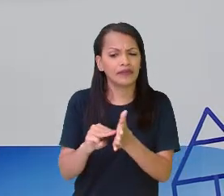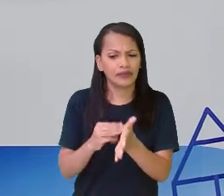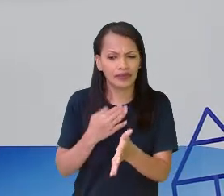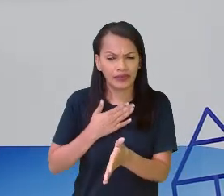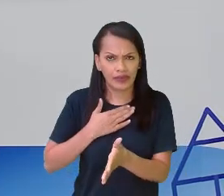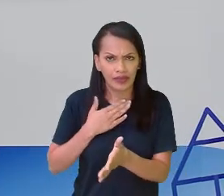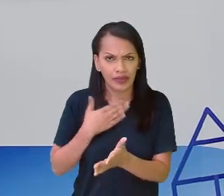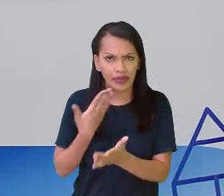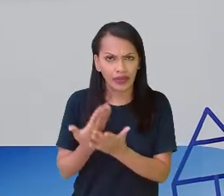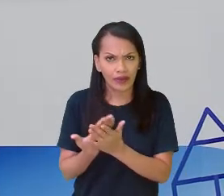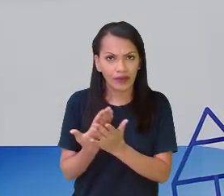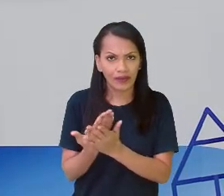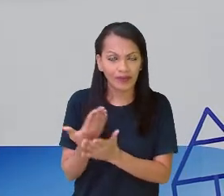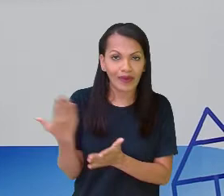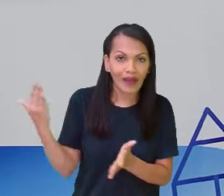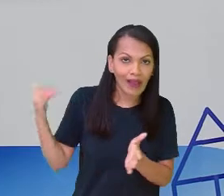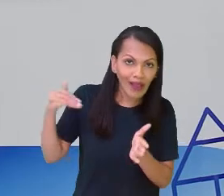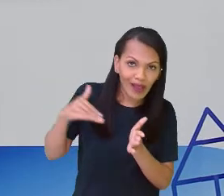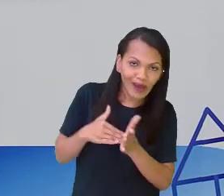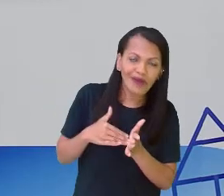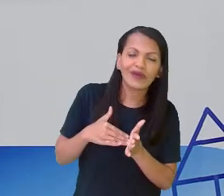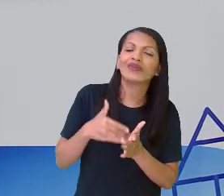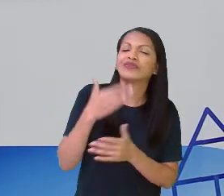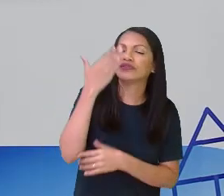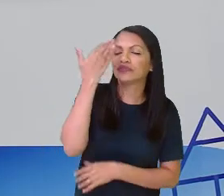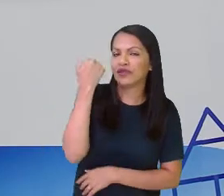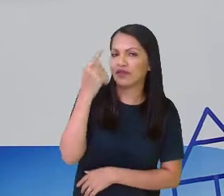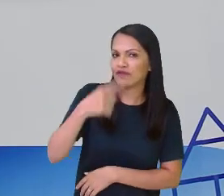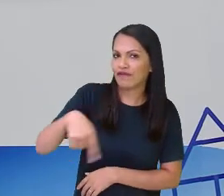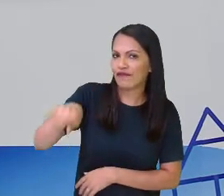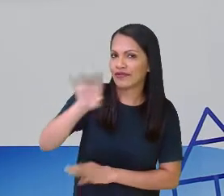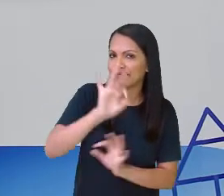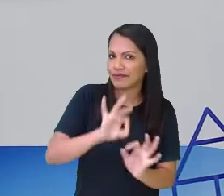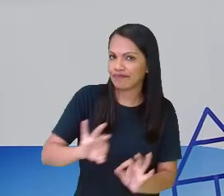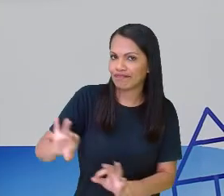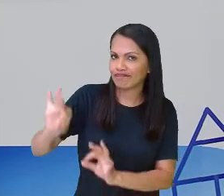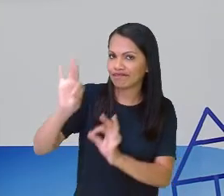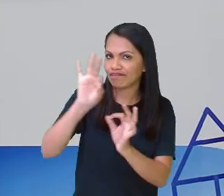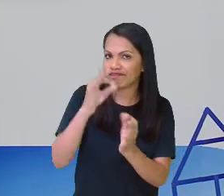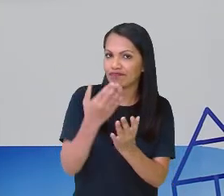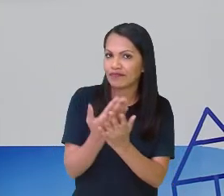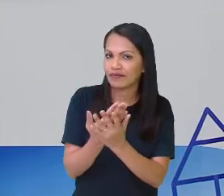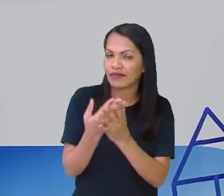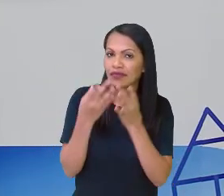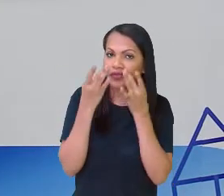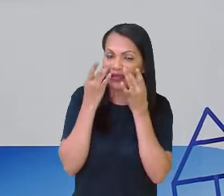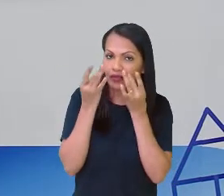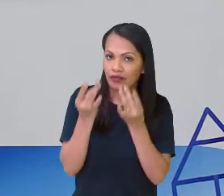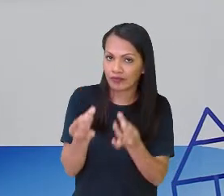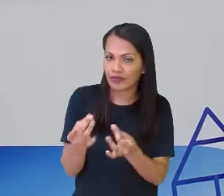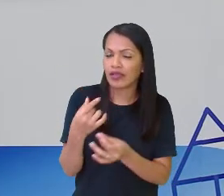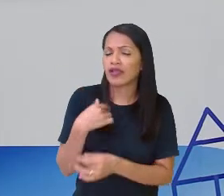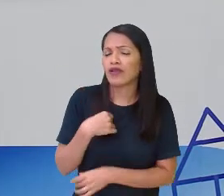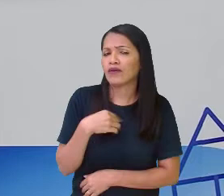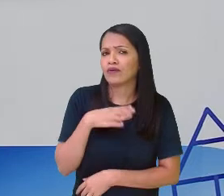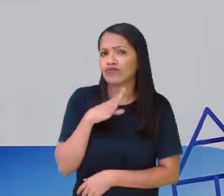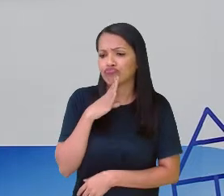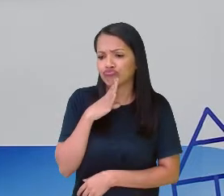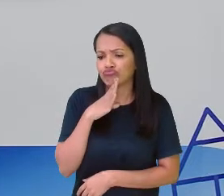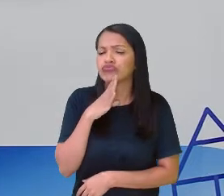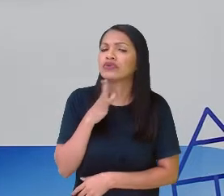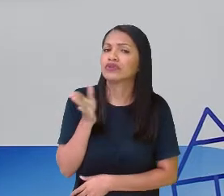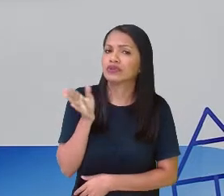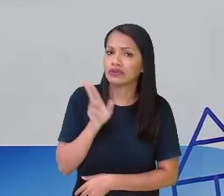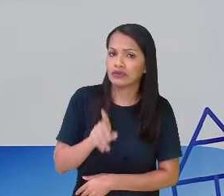sei que vocês prestaram atenção, mas me deixaram um pouco no vácuo, né? Deixaram para